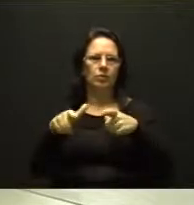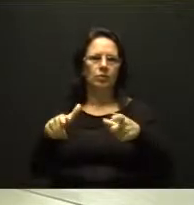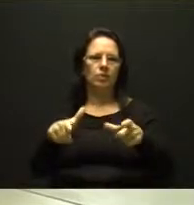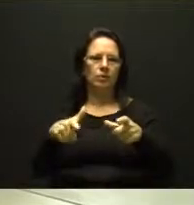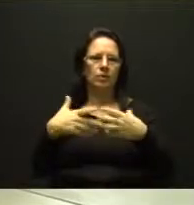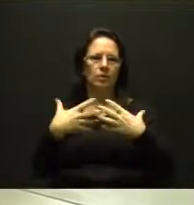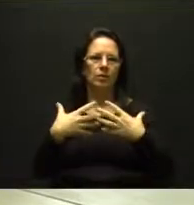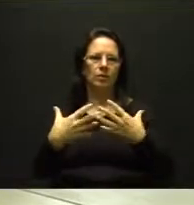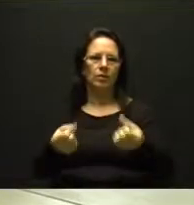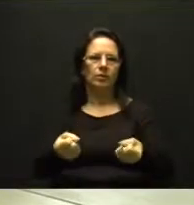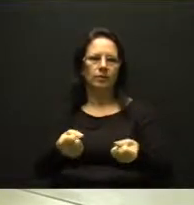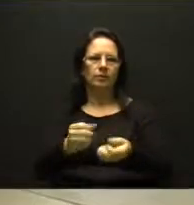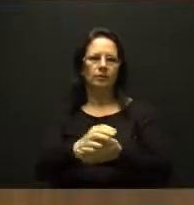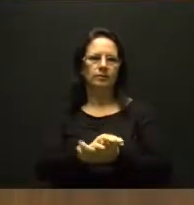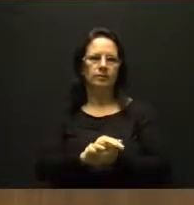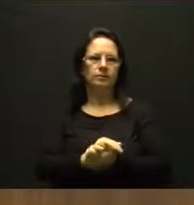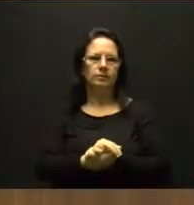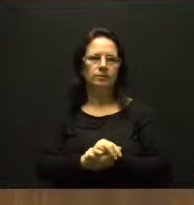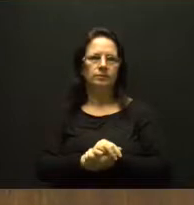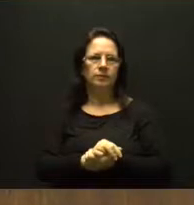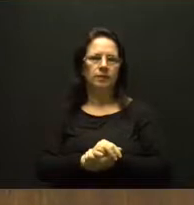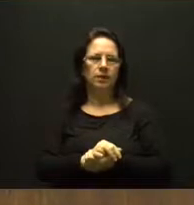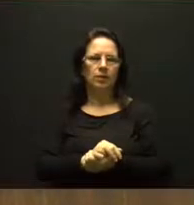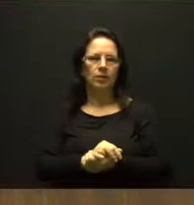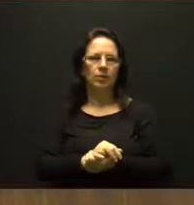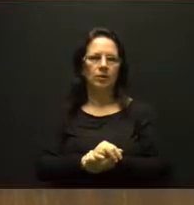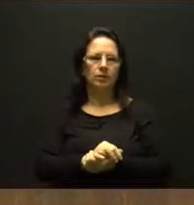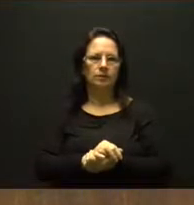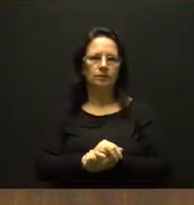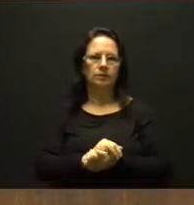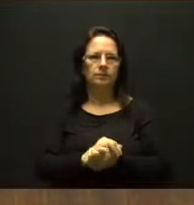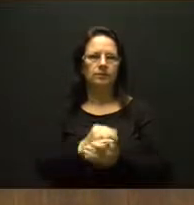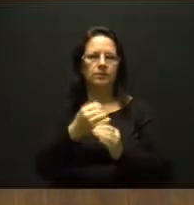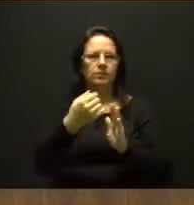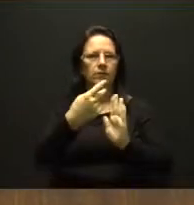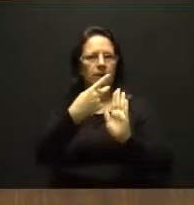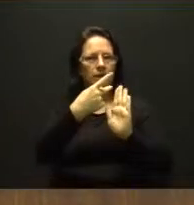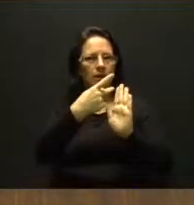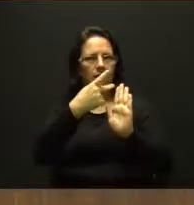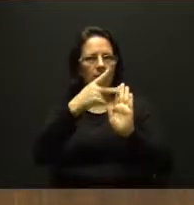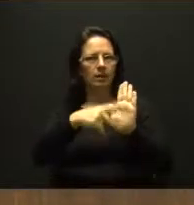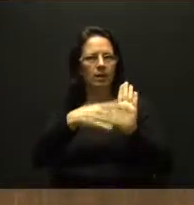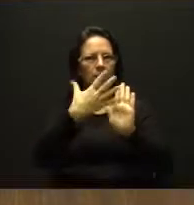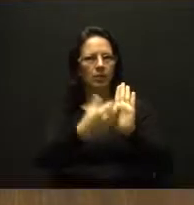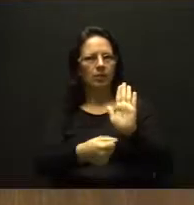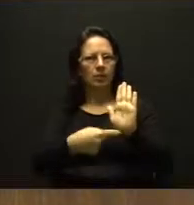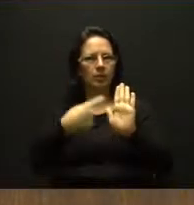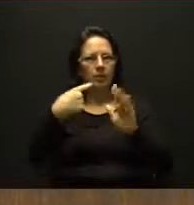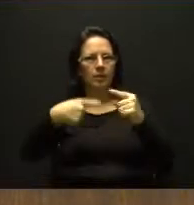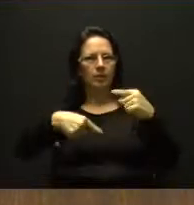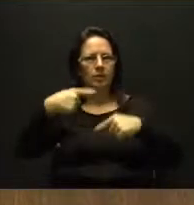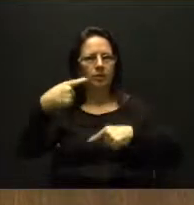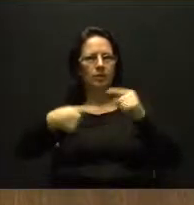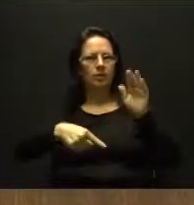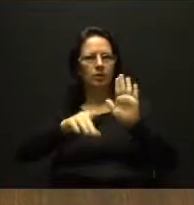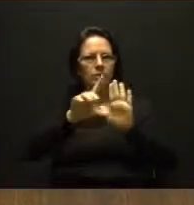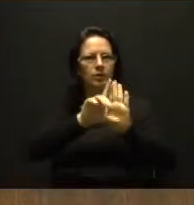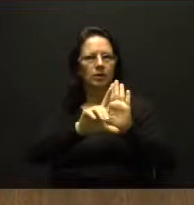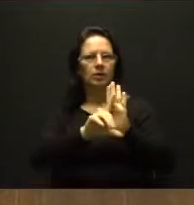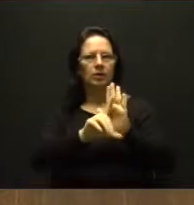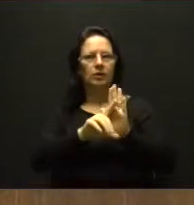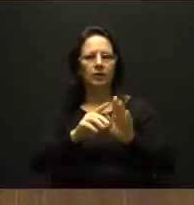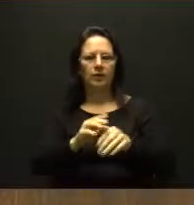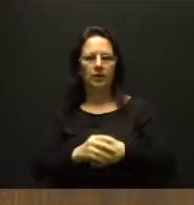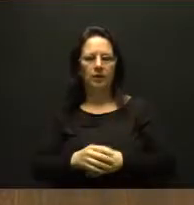encontram aprovado está portanto aprovado em primeira discussão o presente projeto de lei